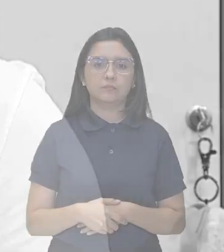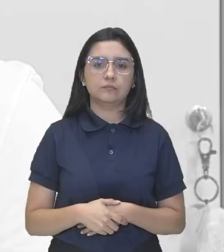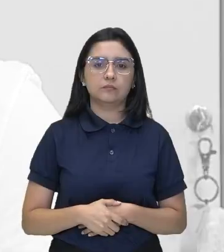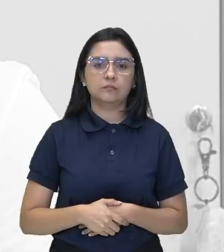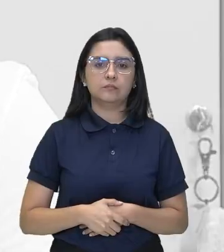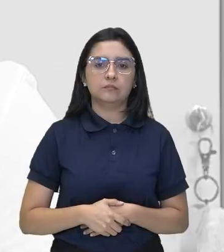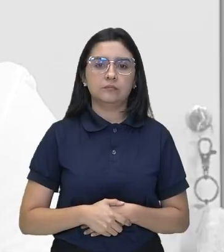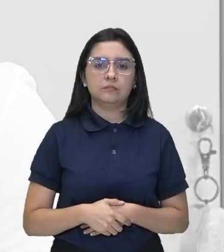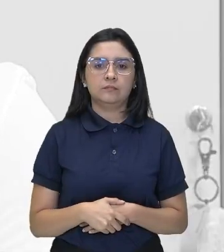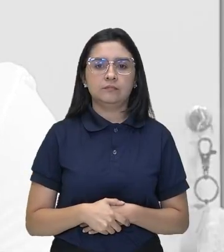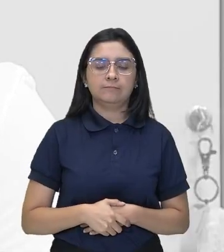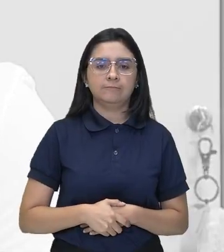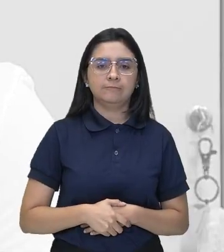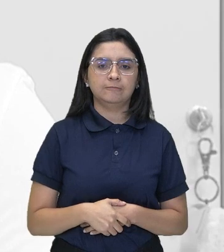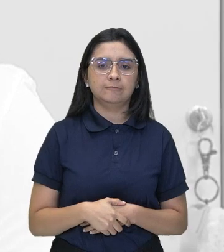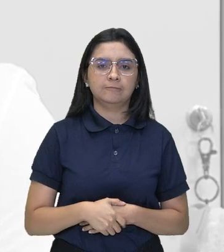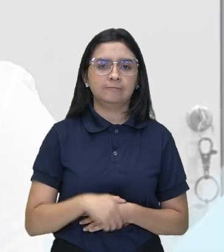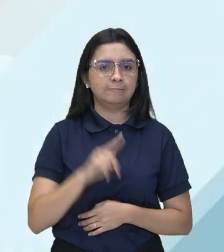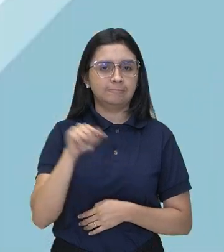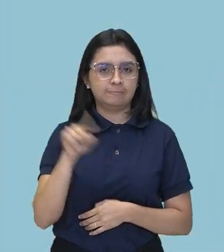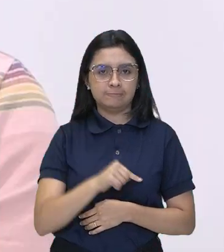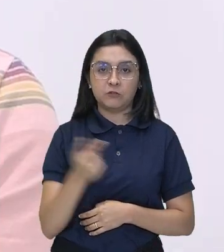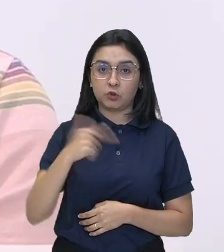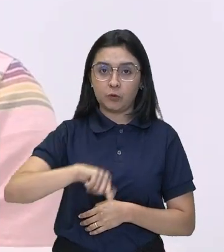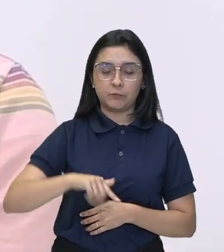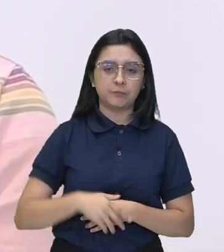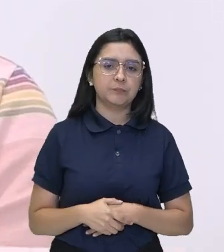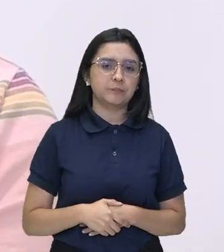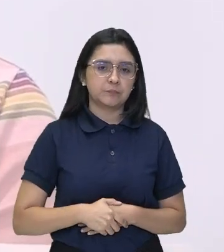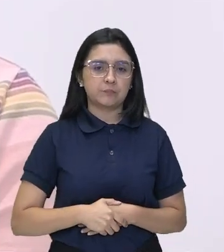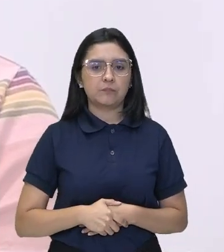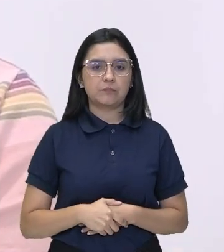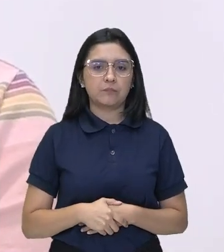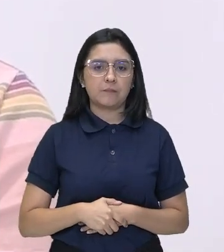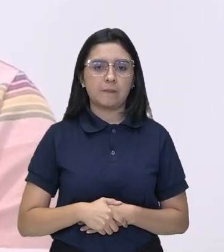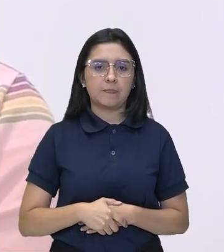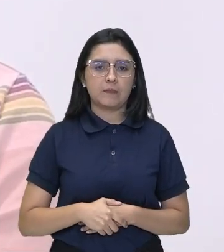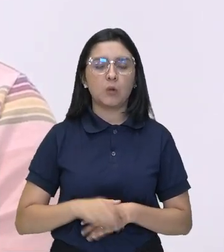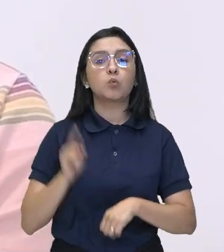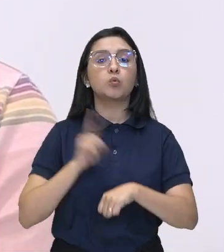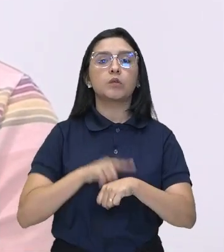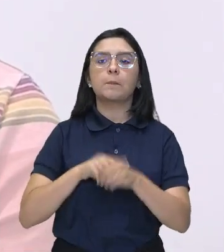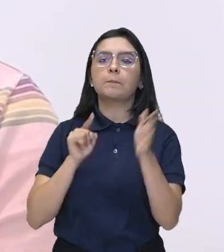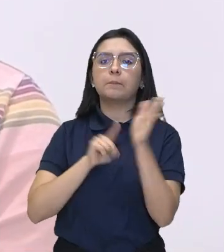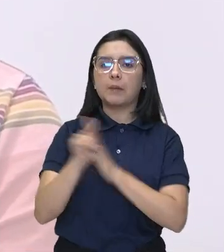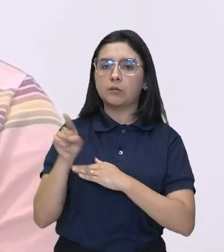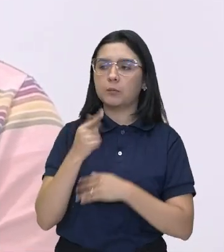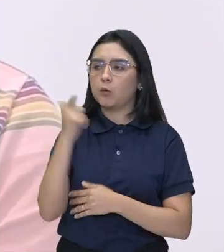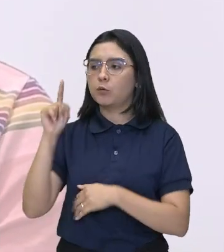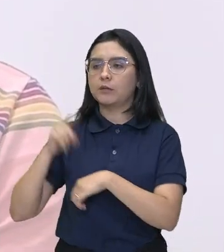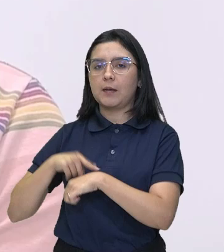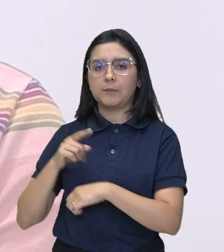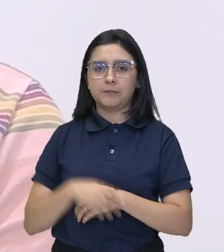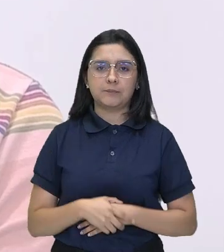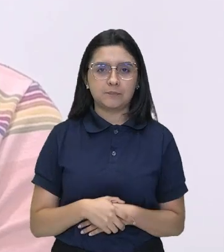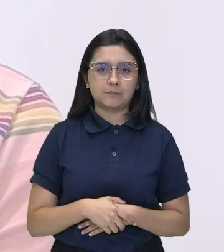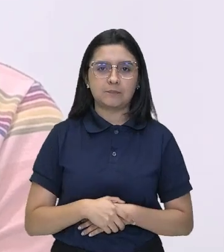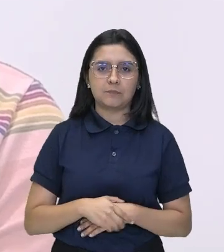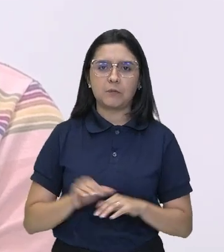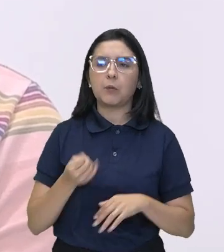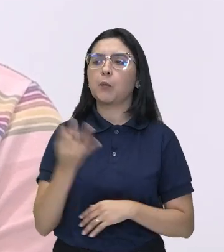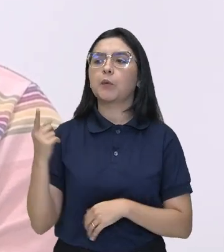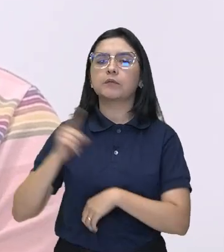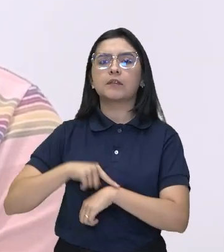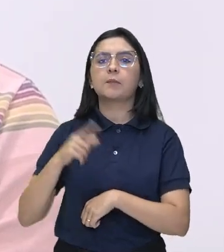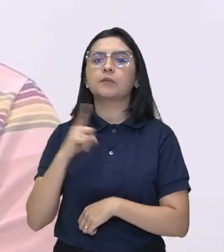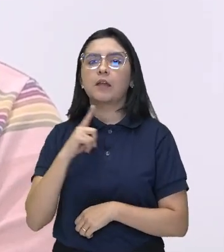O tempo de novo. O tempo perguntou pro tempo: quanto tempo